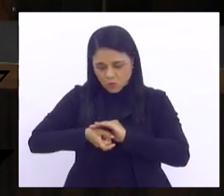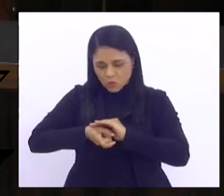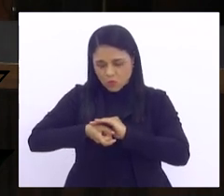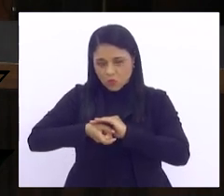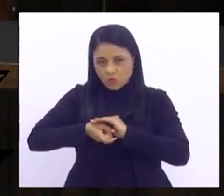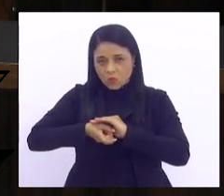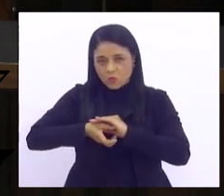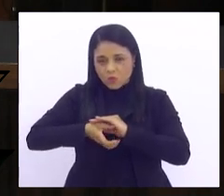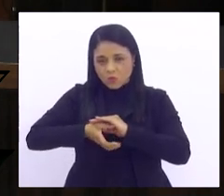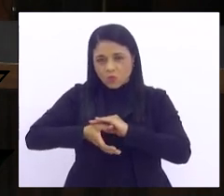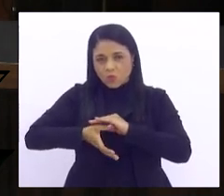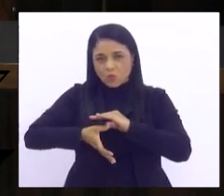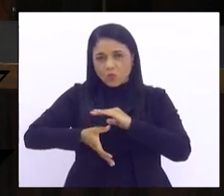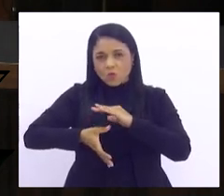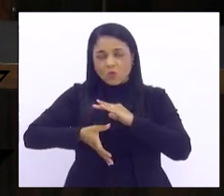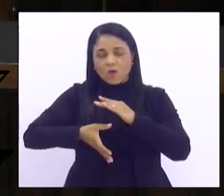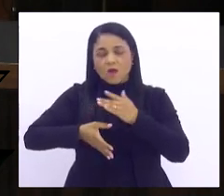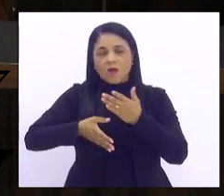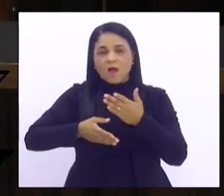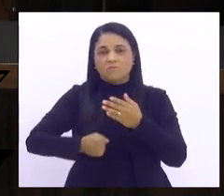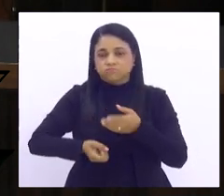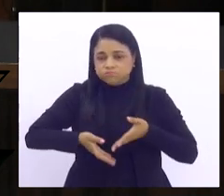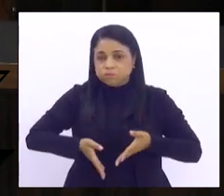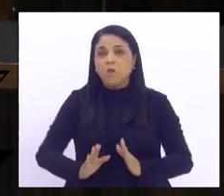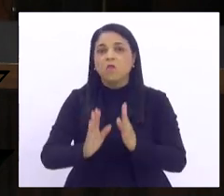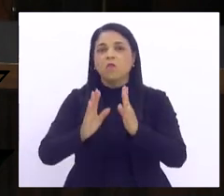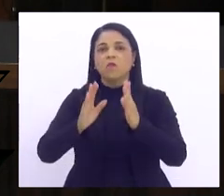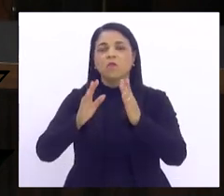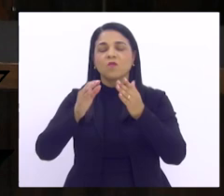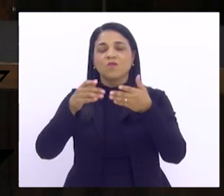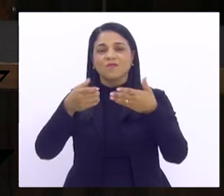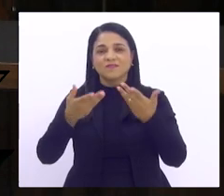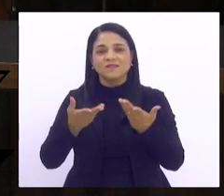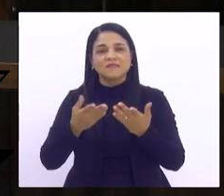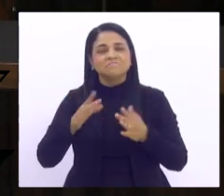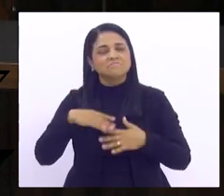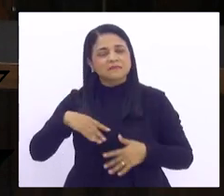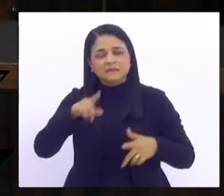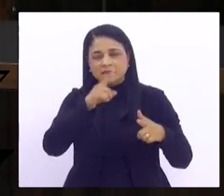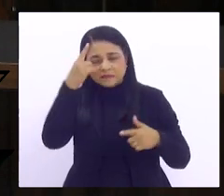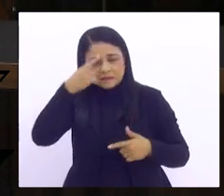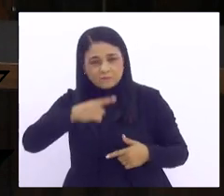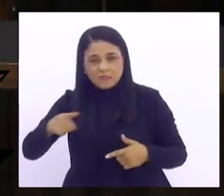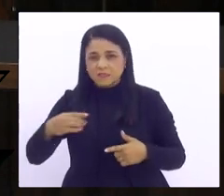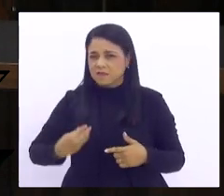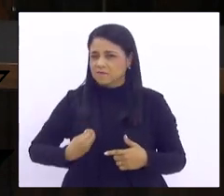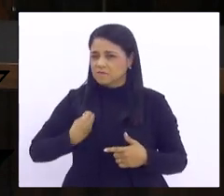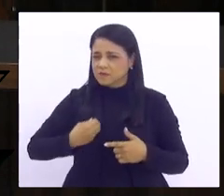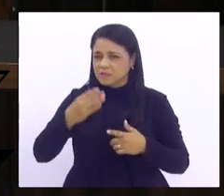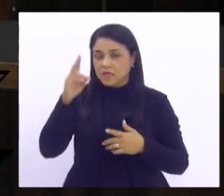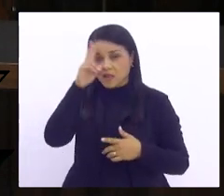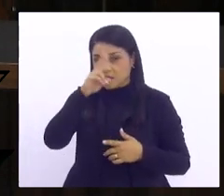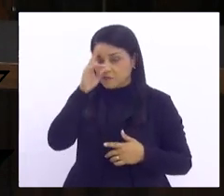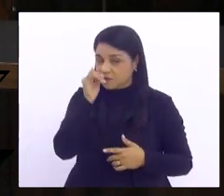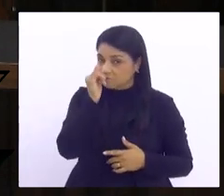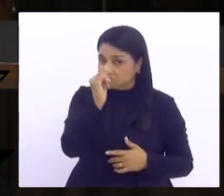suspiro. A Semana da Vida é um lembrete poderoso de que a defesa da vida é